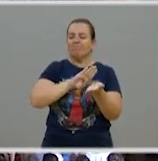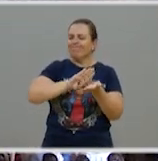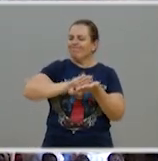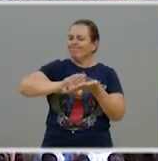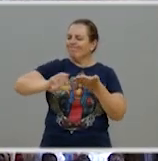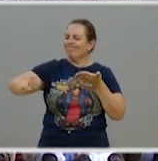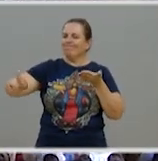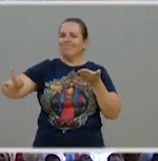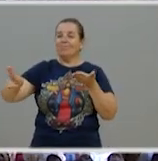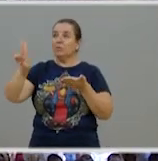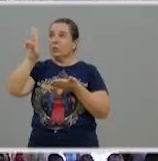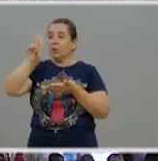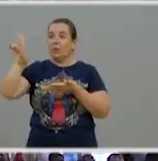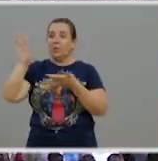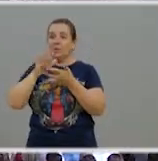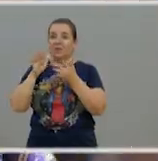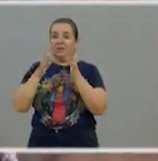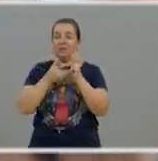tirar. Pelo nome.